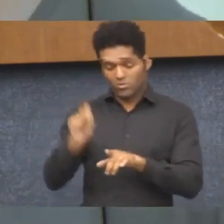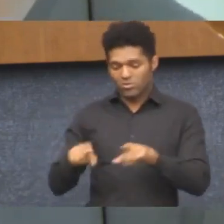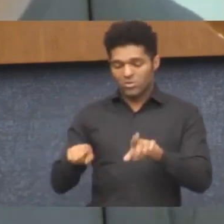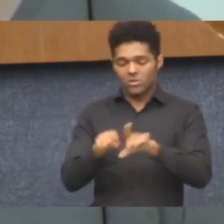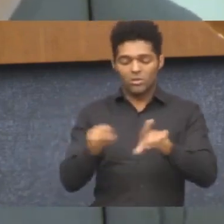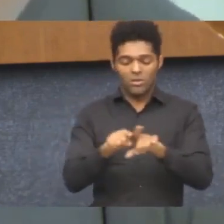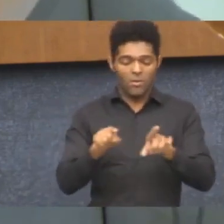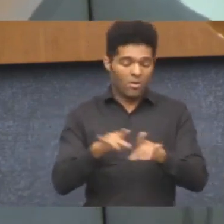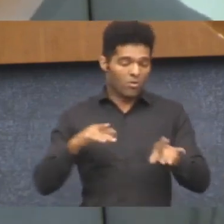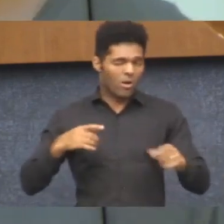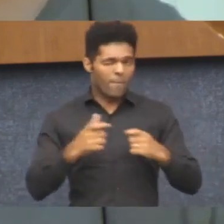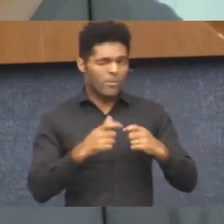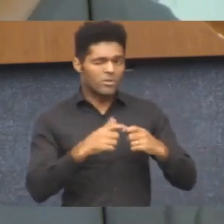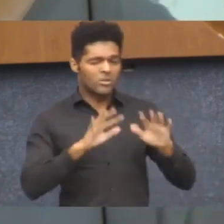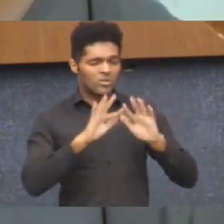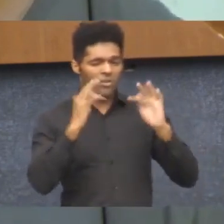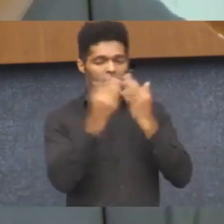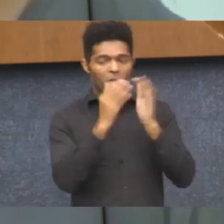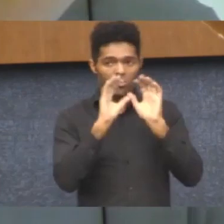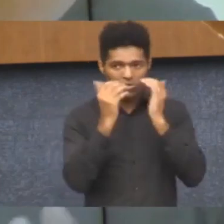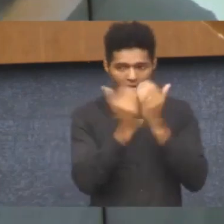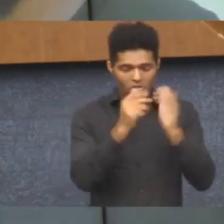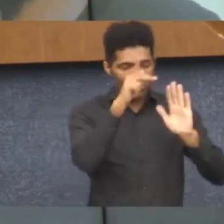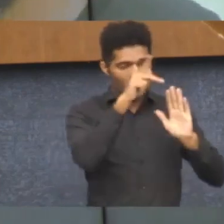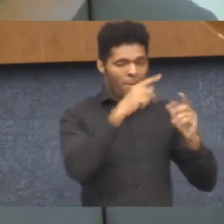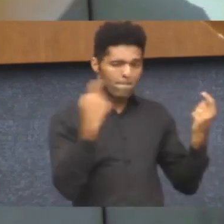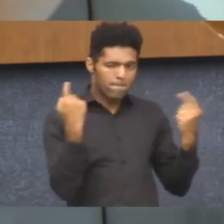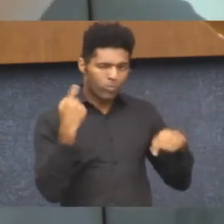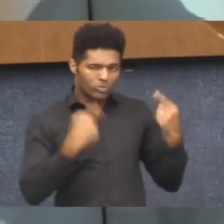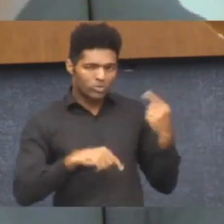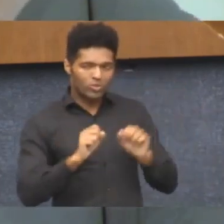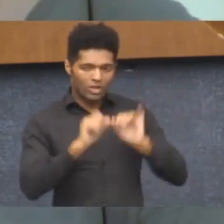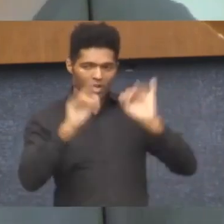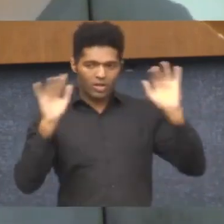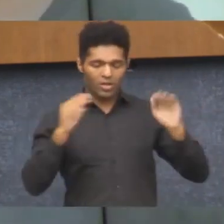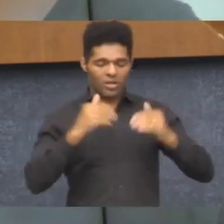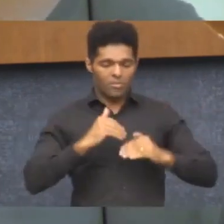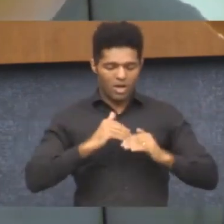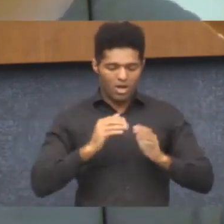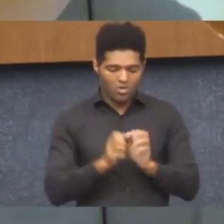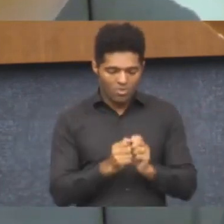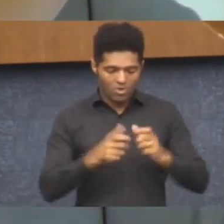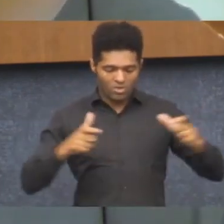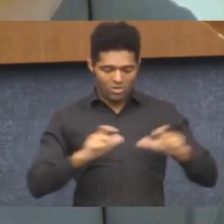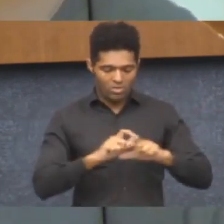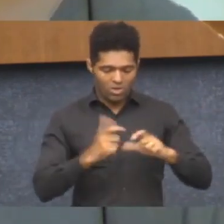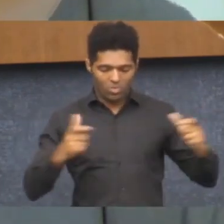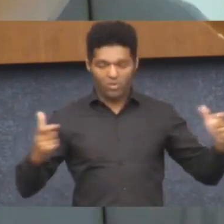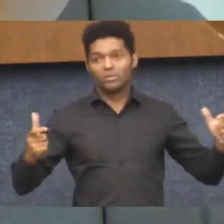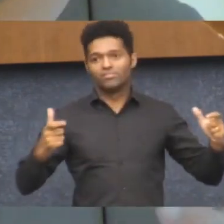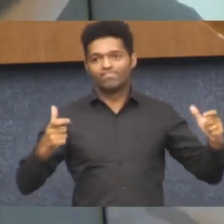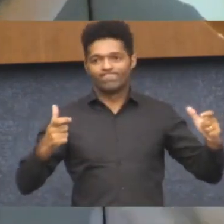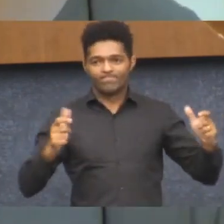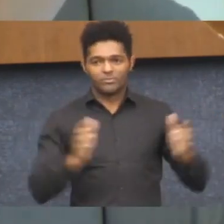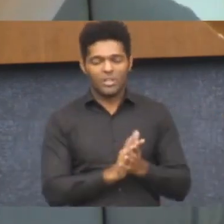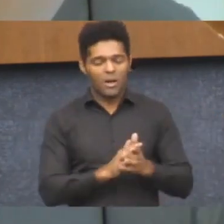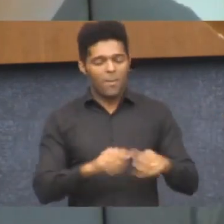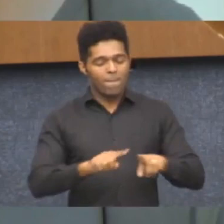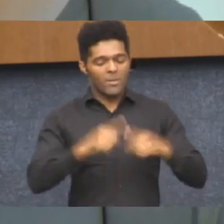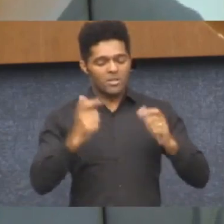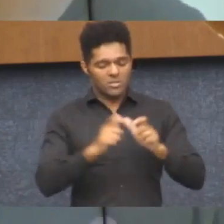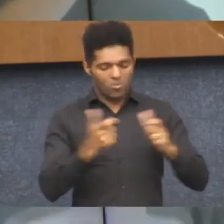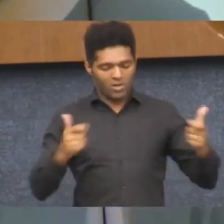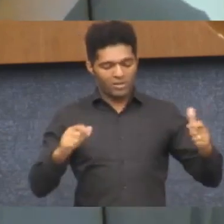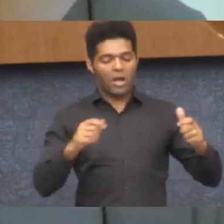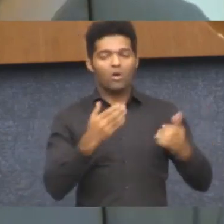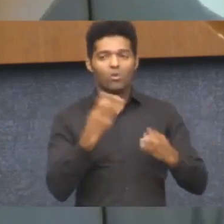política clara de expansão das equipes da família, ampliar, mas ampliar com qualidade, com bons profissionais, para a gente